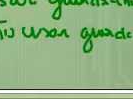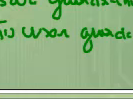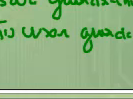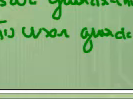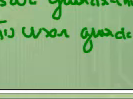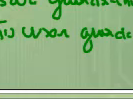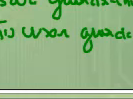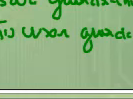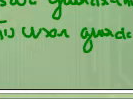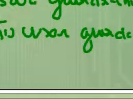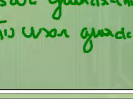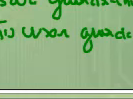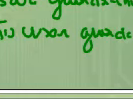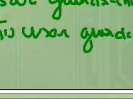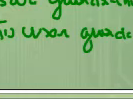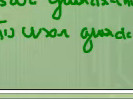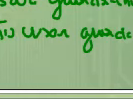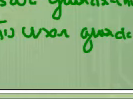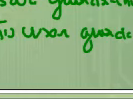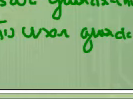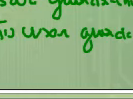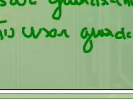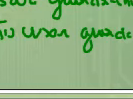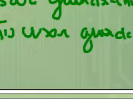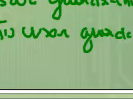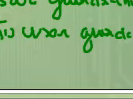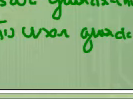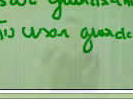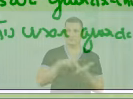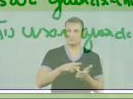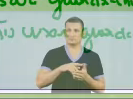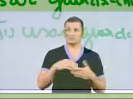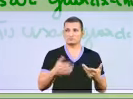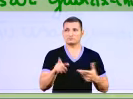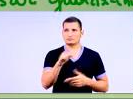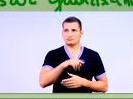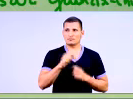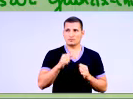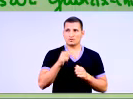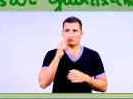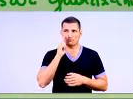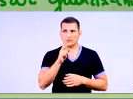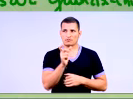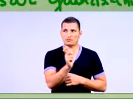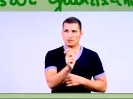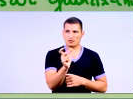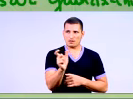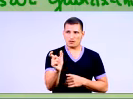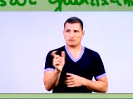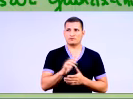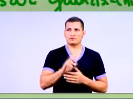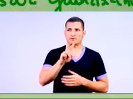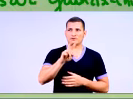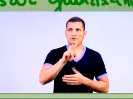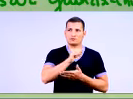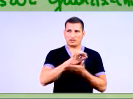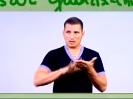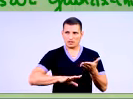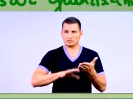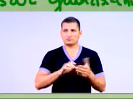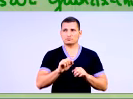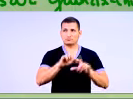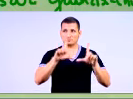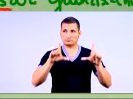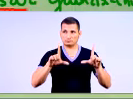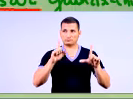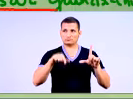significa verdadeiro. Então vocês podem ver que as palavras, as variáveis, o texto que vai aparecer na